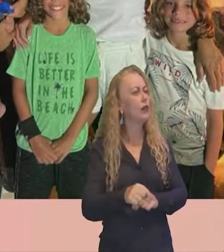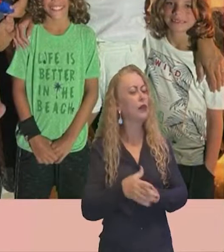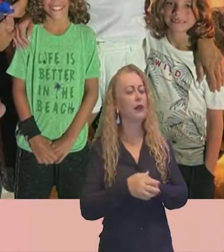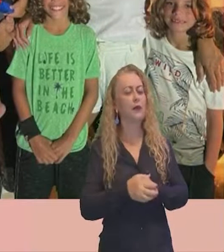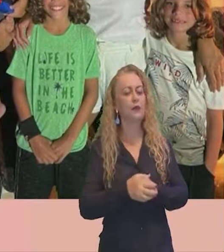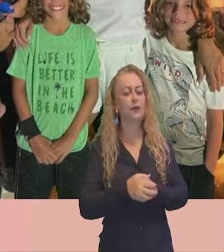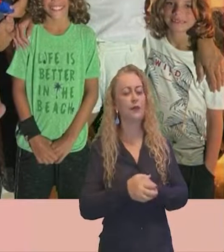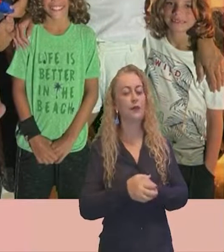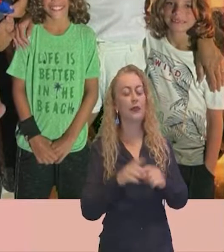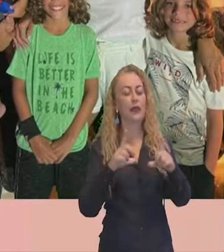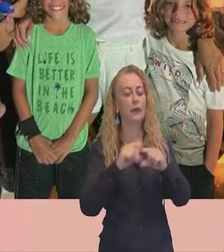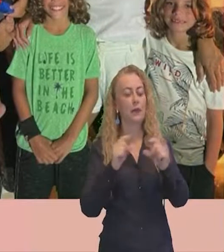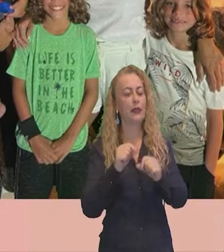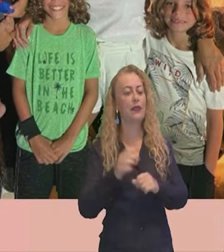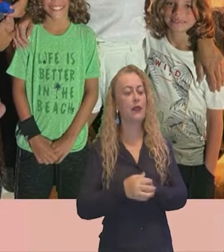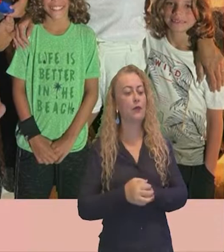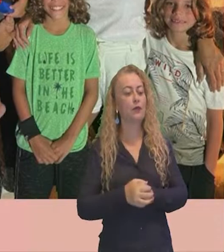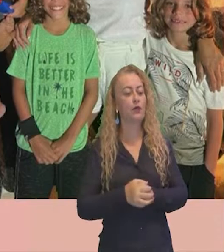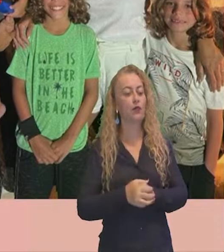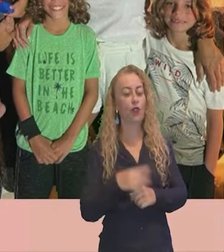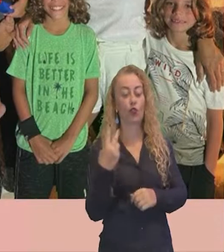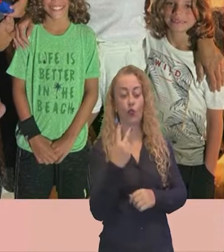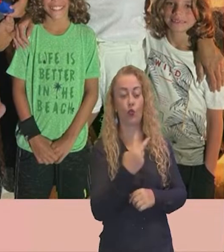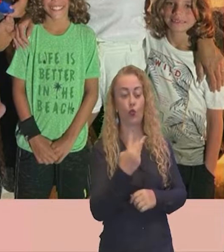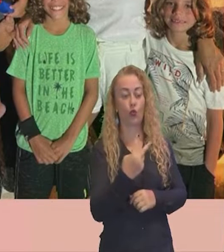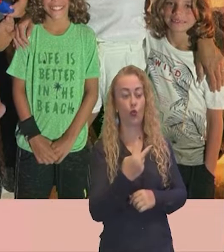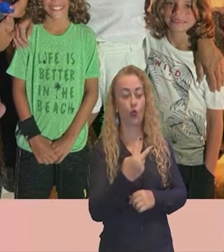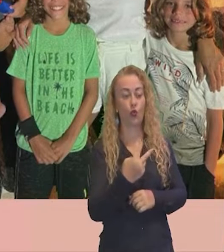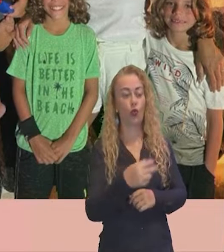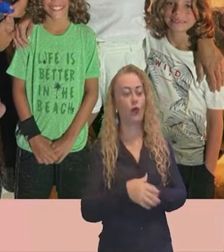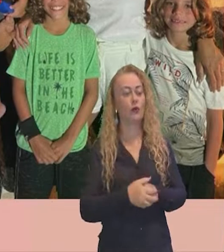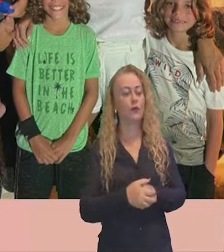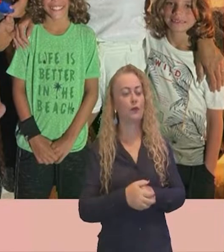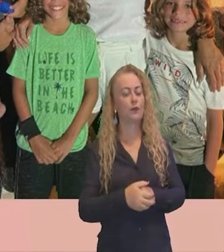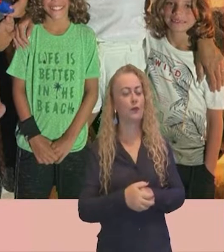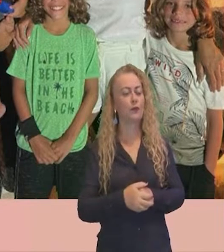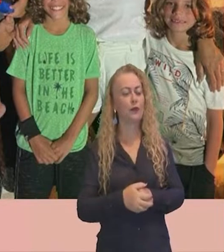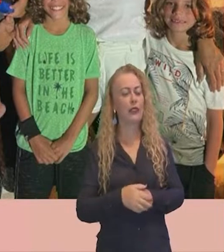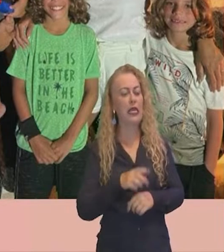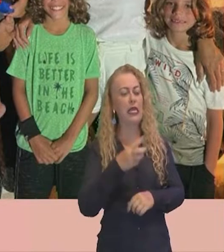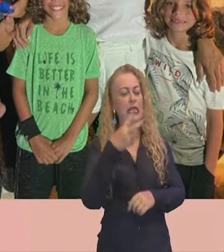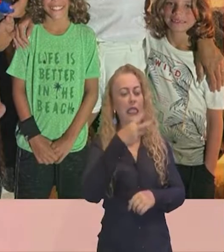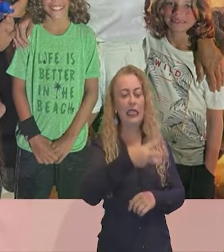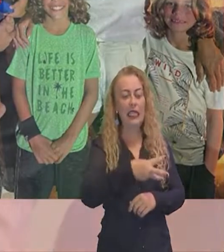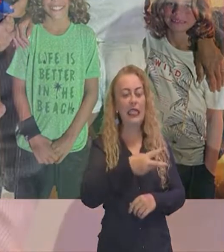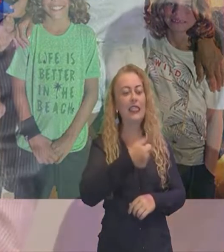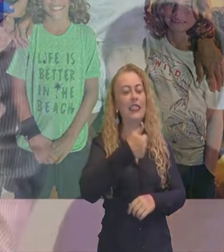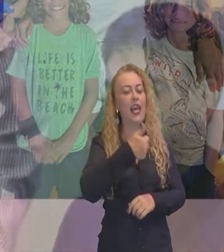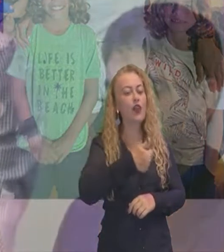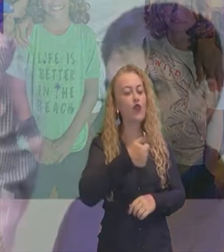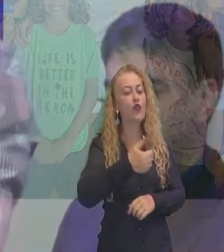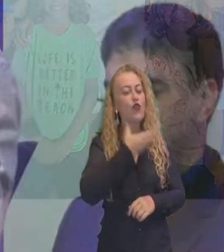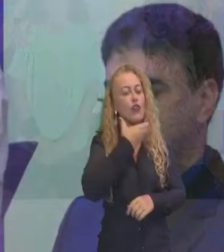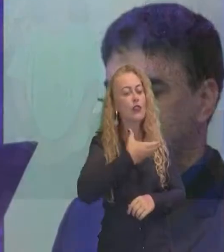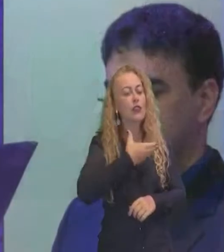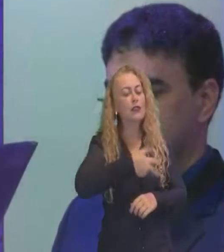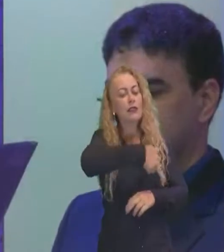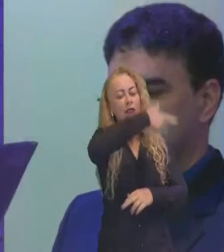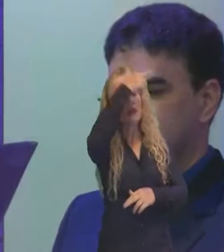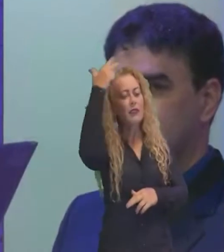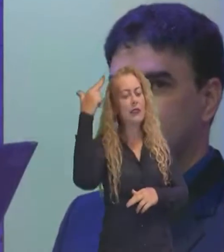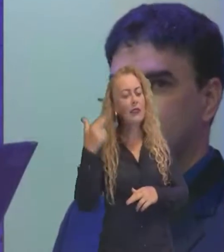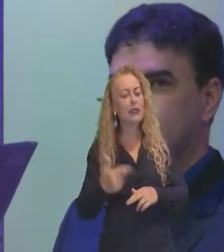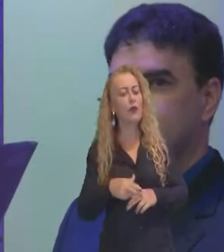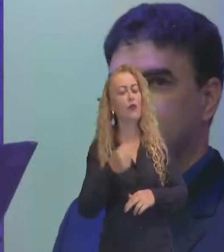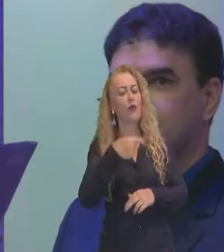o Cadu, o Theo e o Bento. Nessa foto eles estão lá no dia 31 de dezembro, olhando os fogos em Copacabana. Quando você